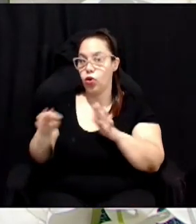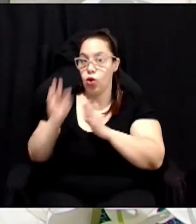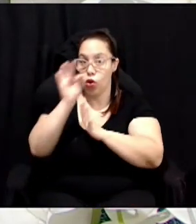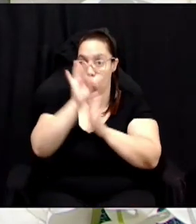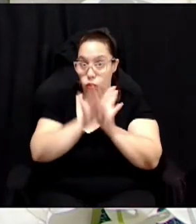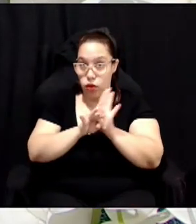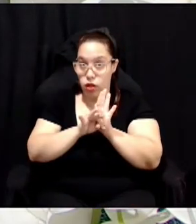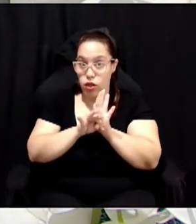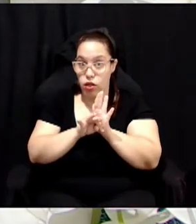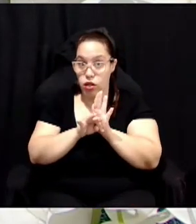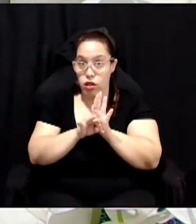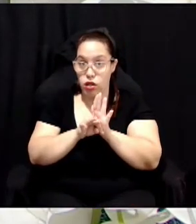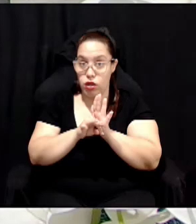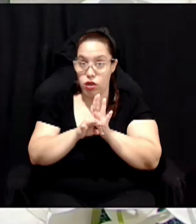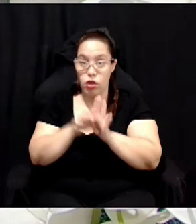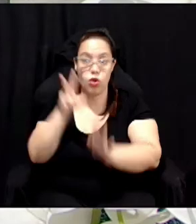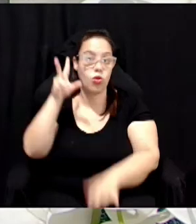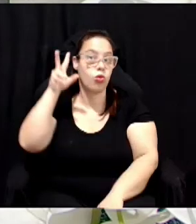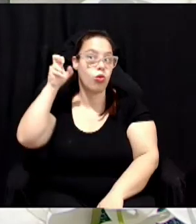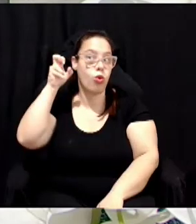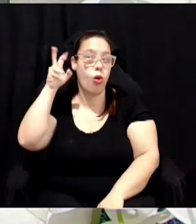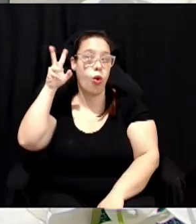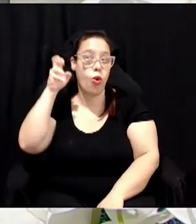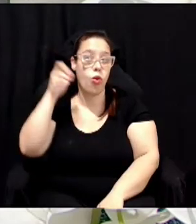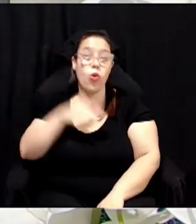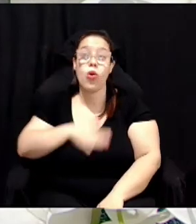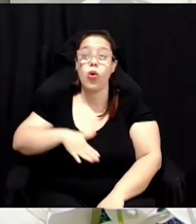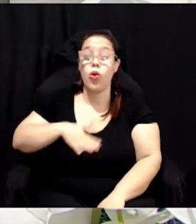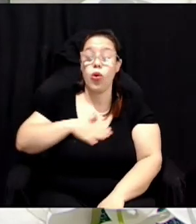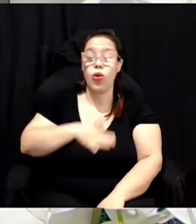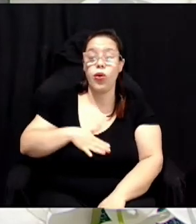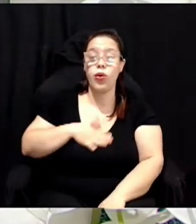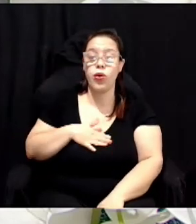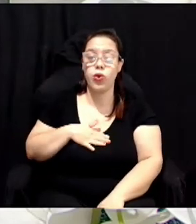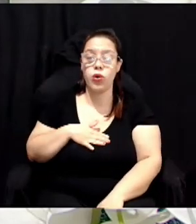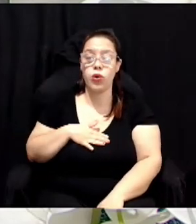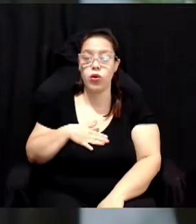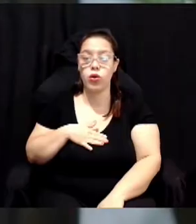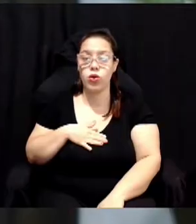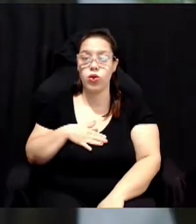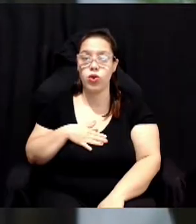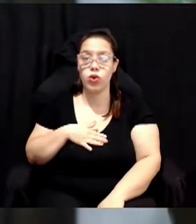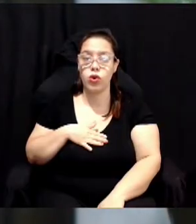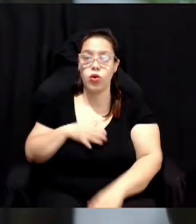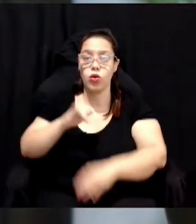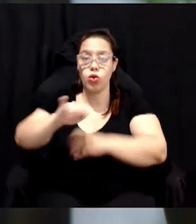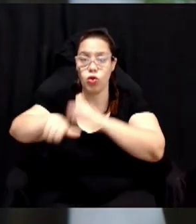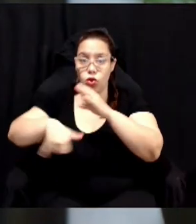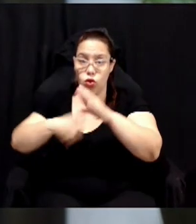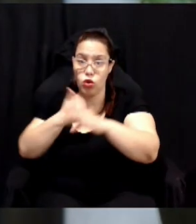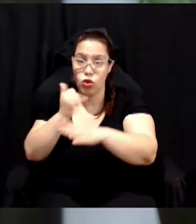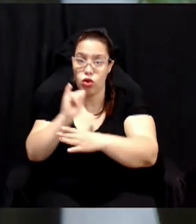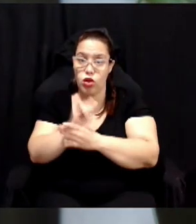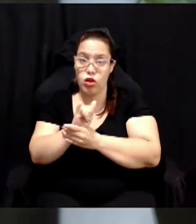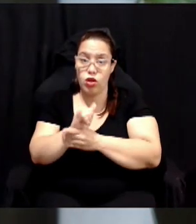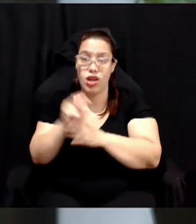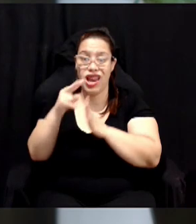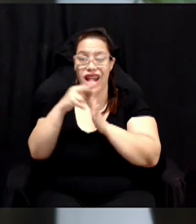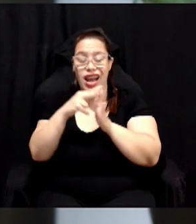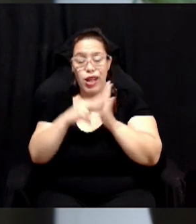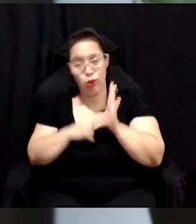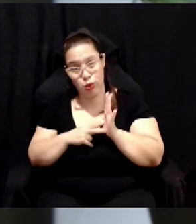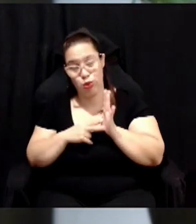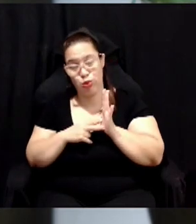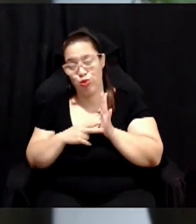são muito mais do ouvir, eles gostam de pegar coisas no YouTube e outras coisas. Agora, a leitura, ela é